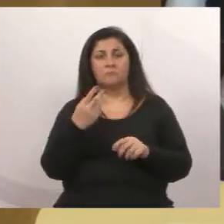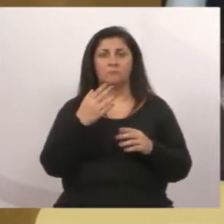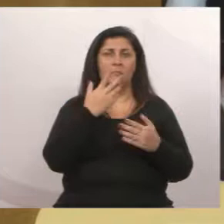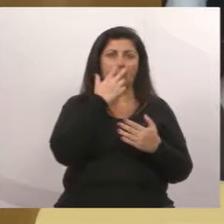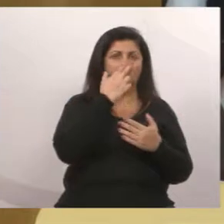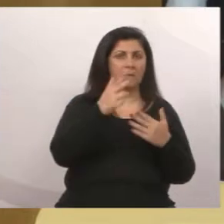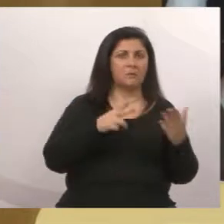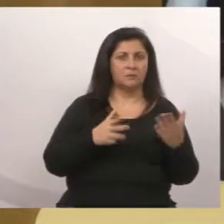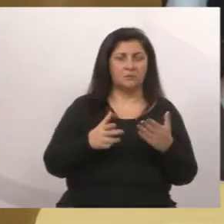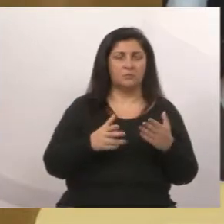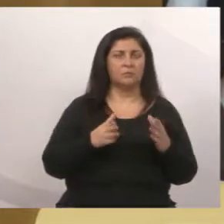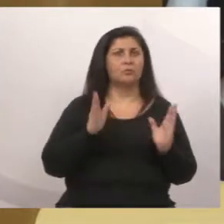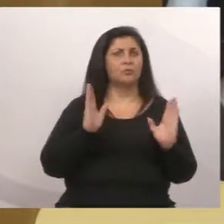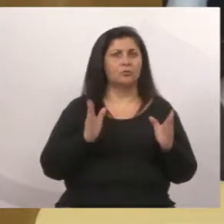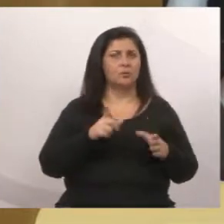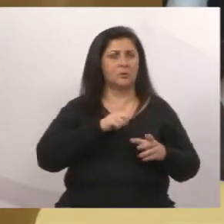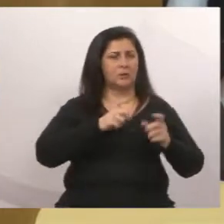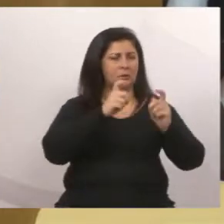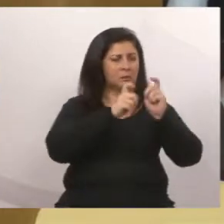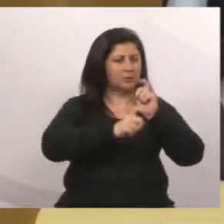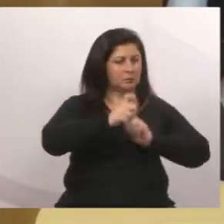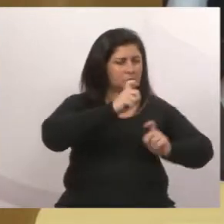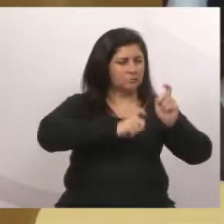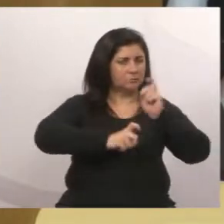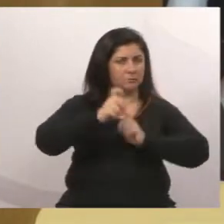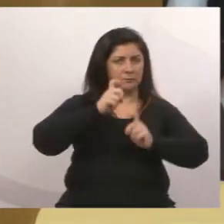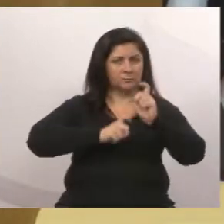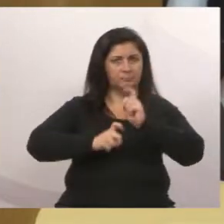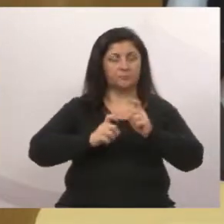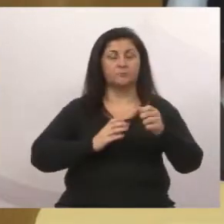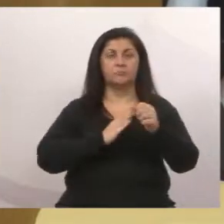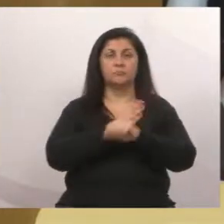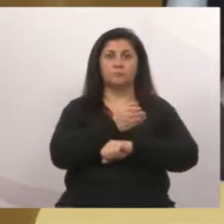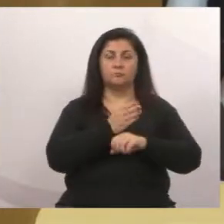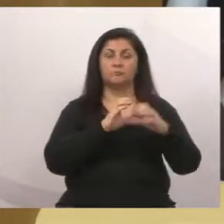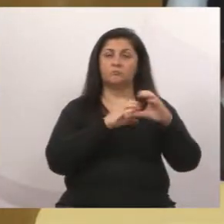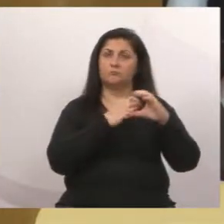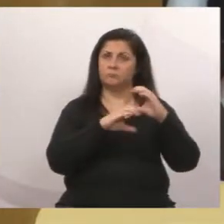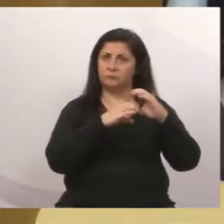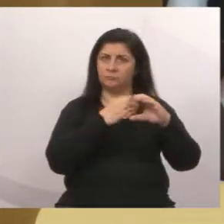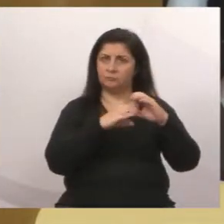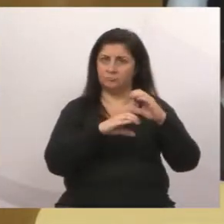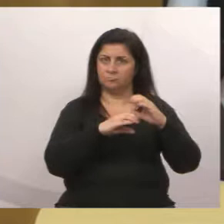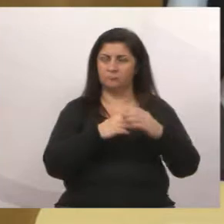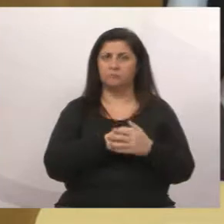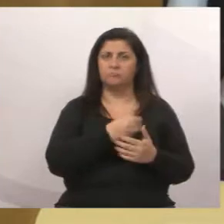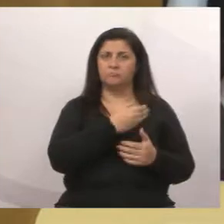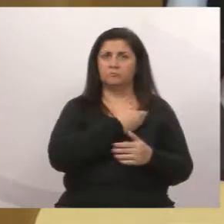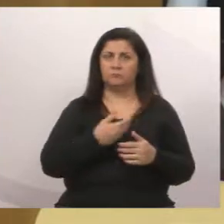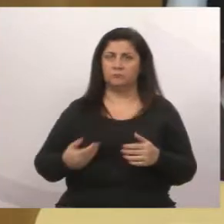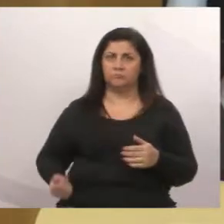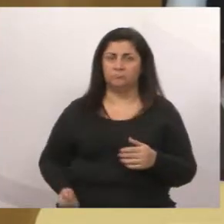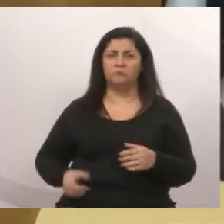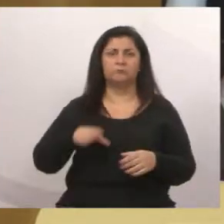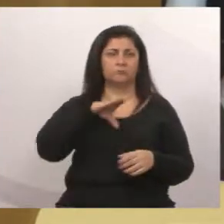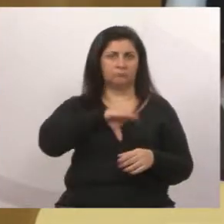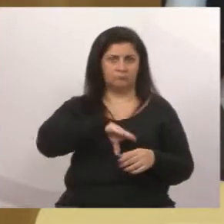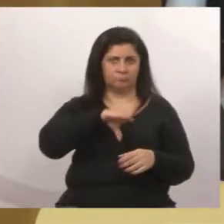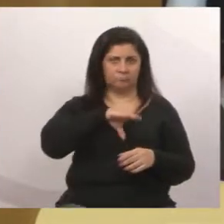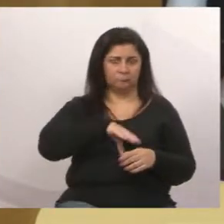em auditoria e sistema de gestão, aprovação em concurso público, com provas de língua